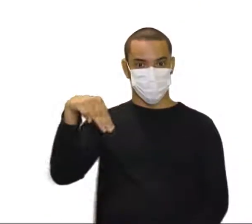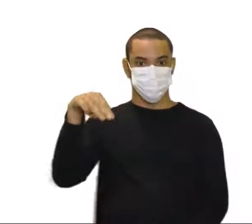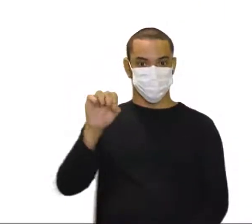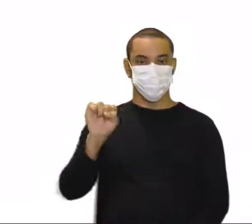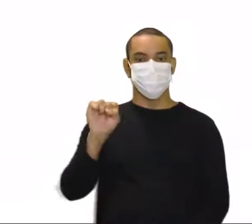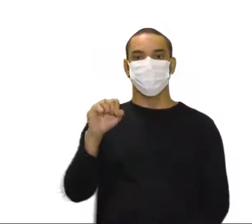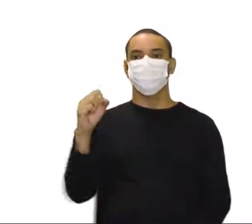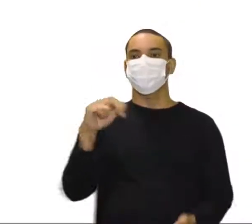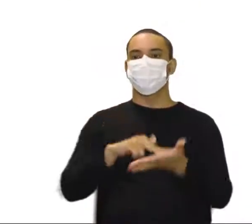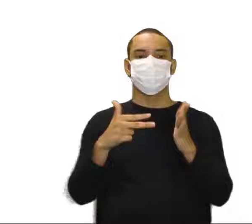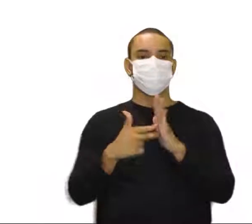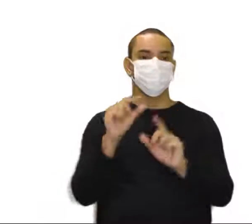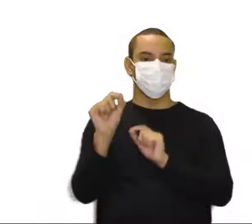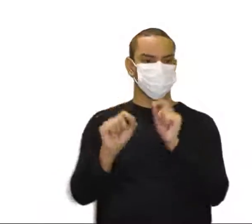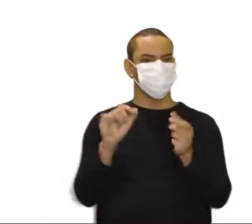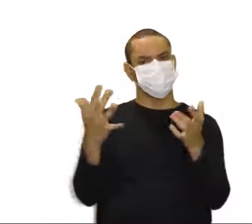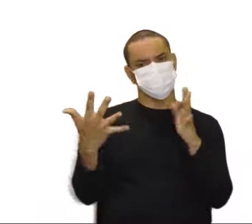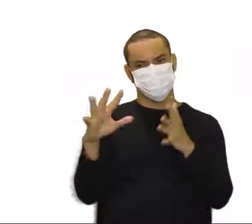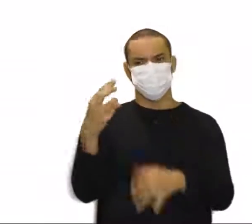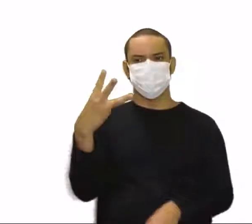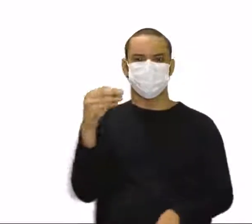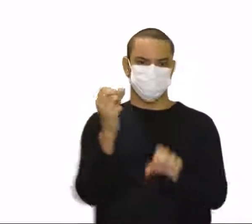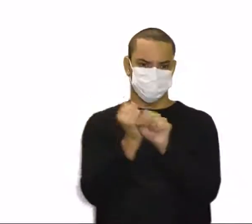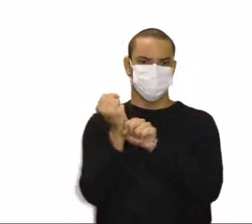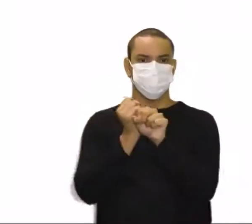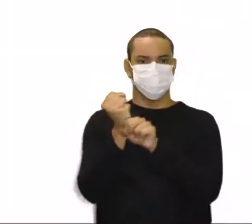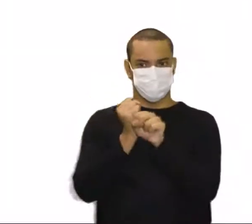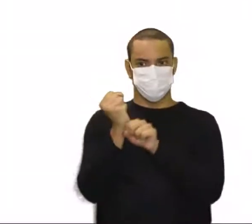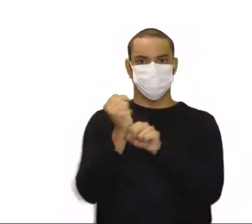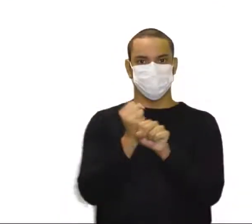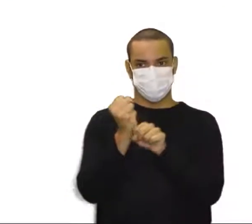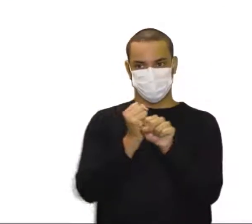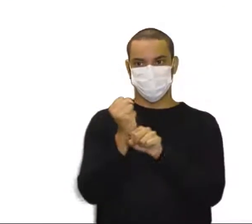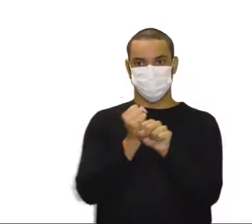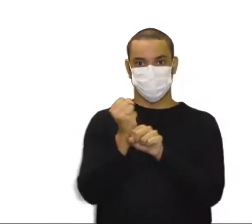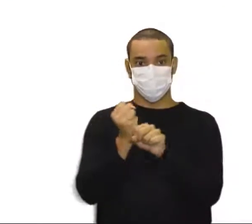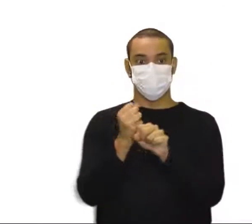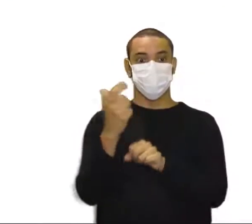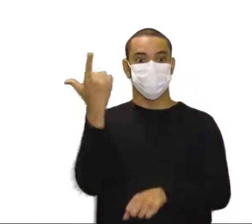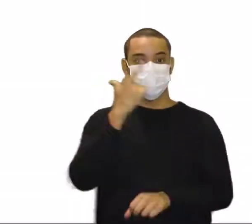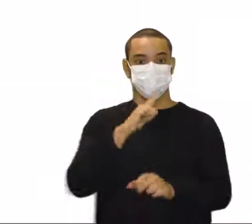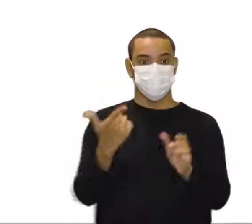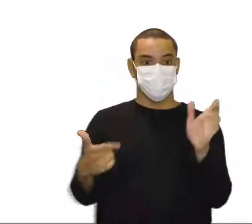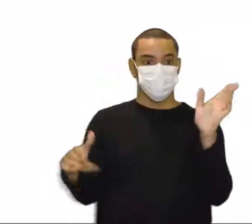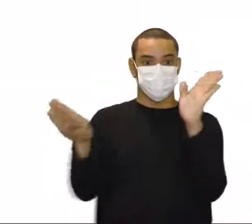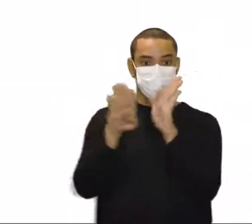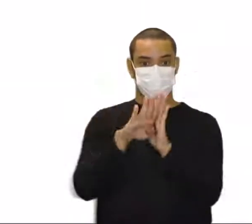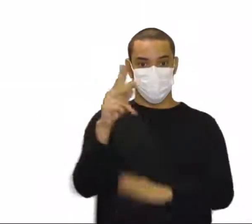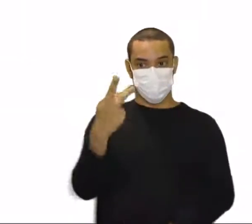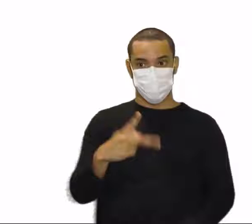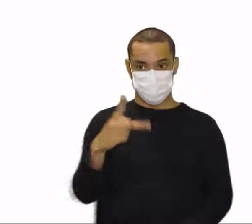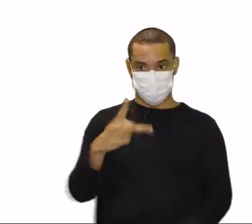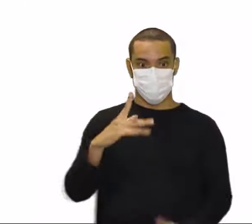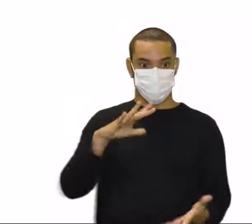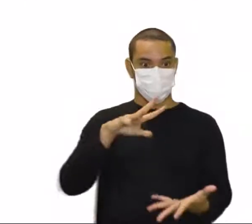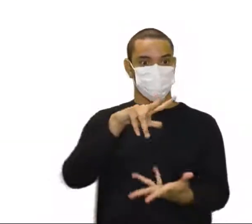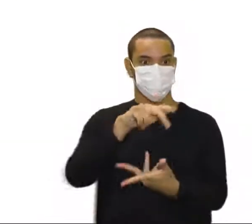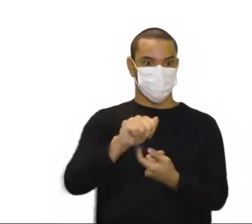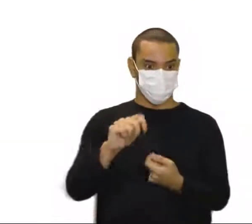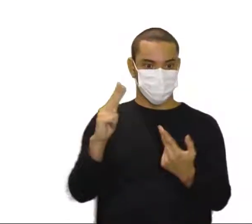aí, ó, que ela leva cerca de 30 anos para chegar essas ondas gravitacionais até aqui. E